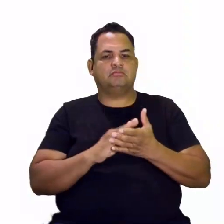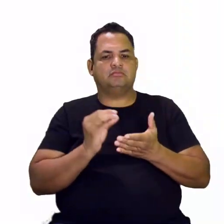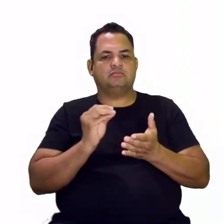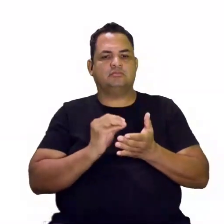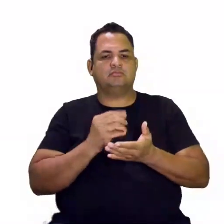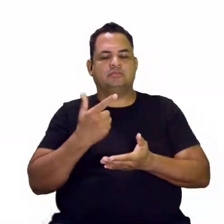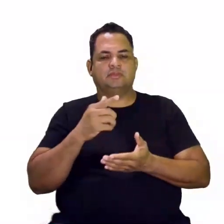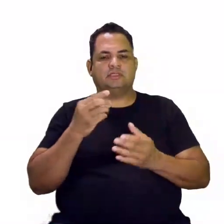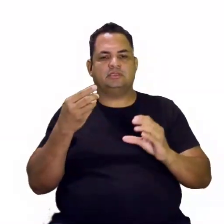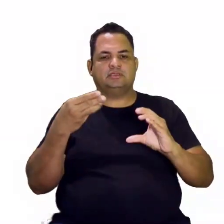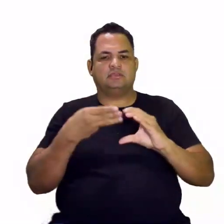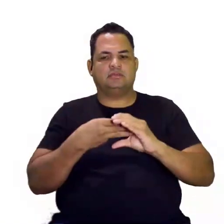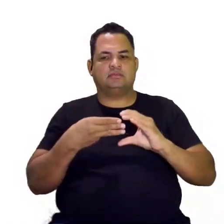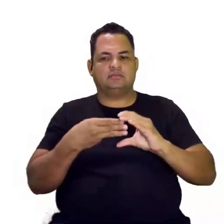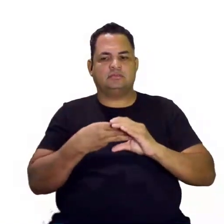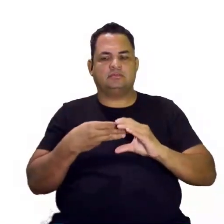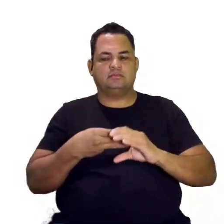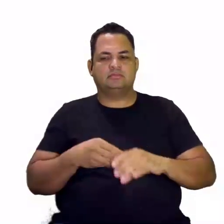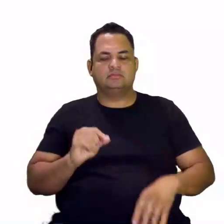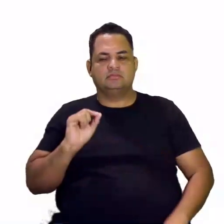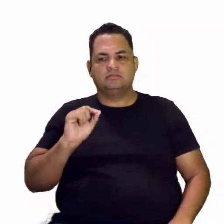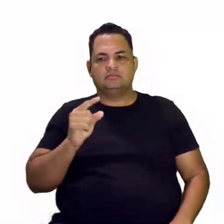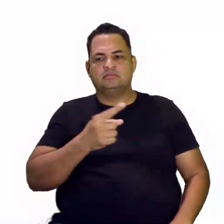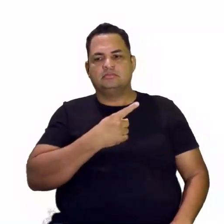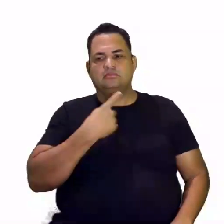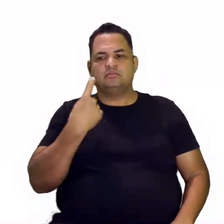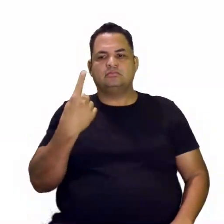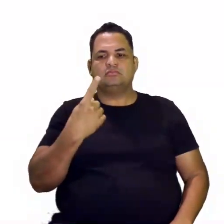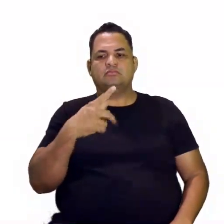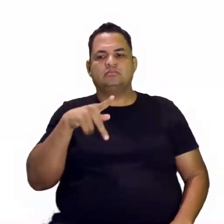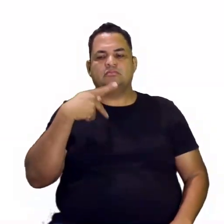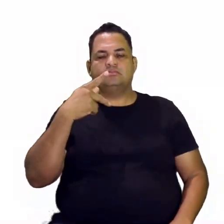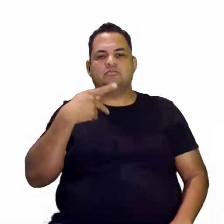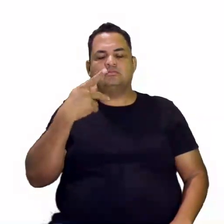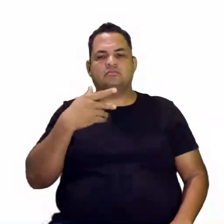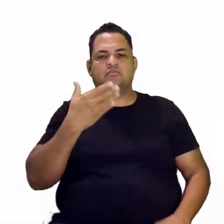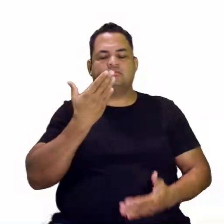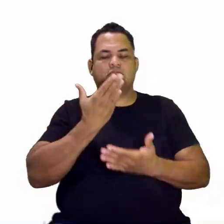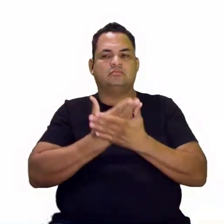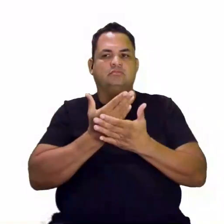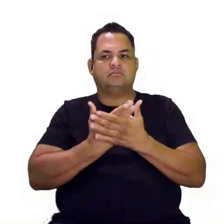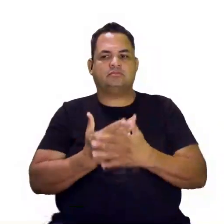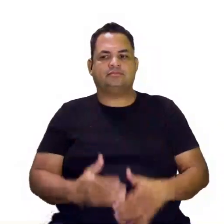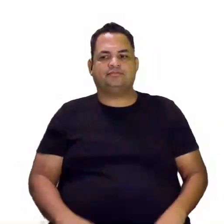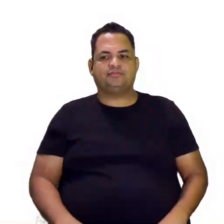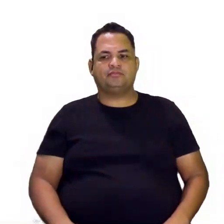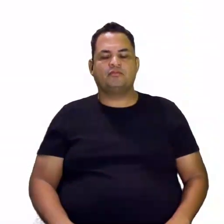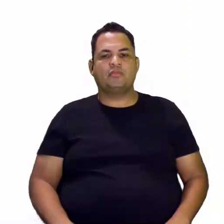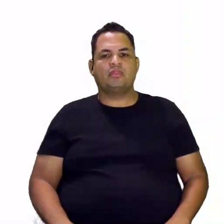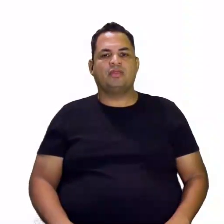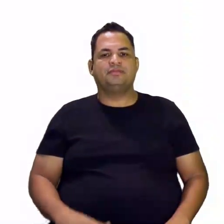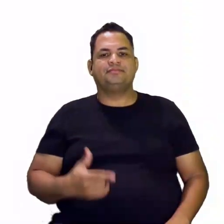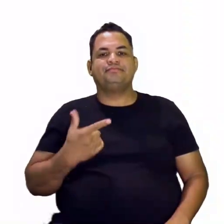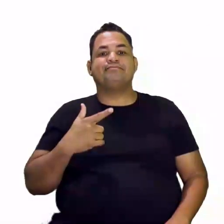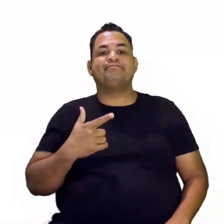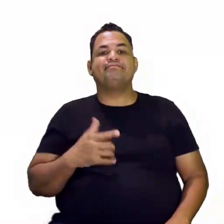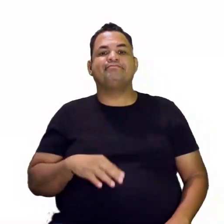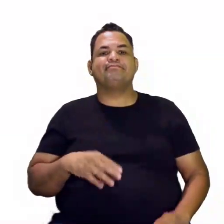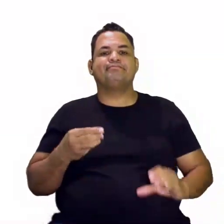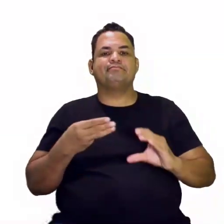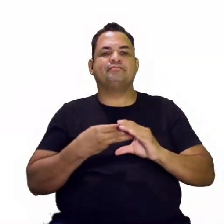Célula. De que nós falamos? De quem foi que nós falamos durante a aula que não tem